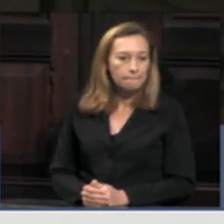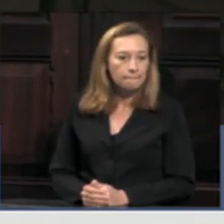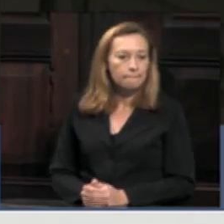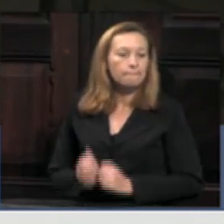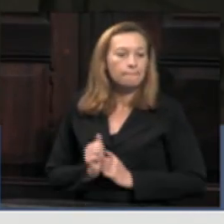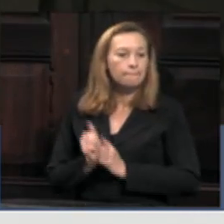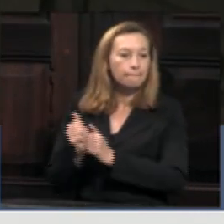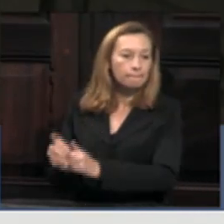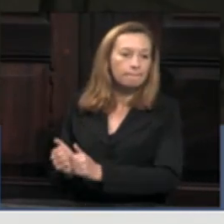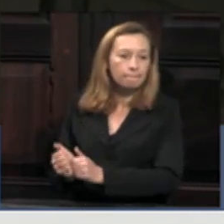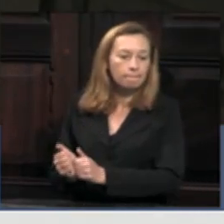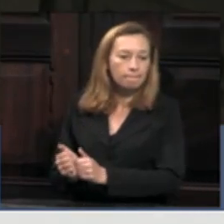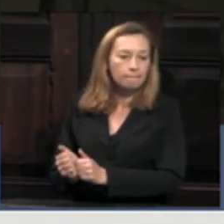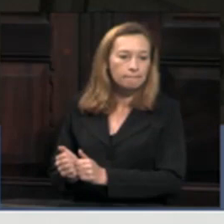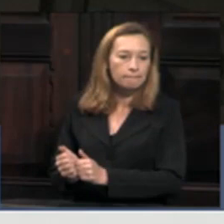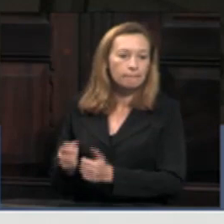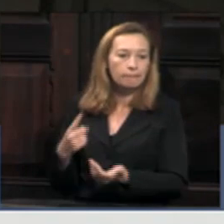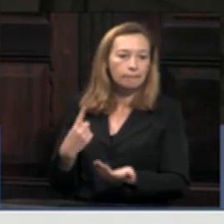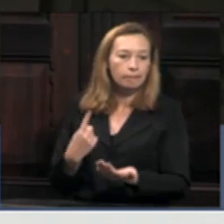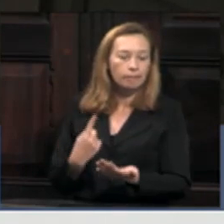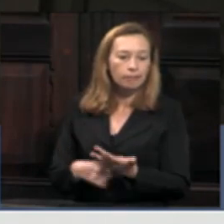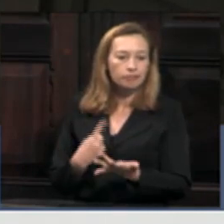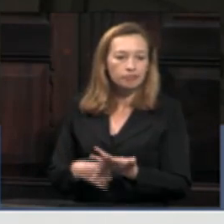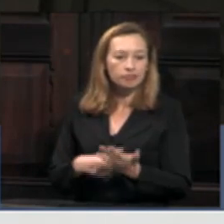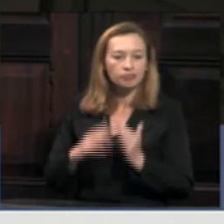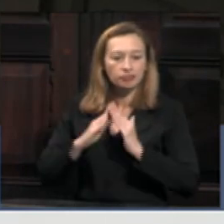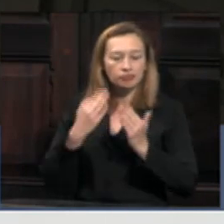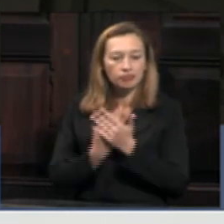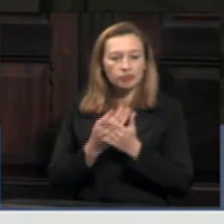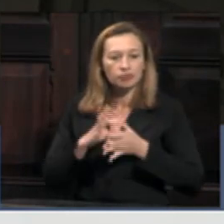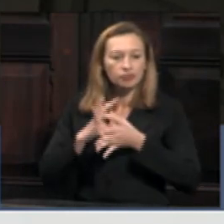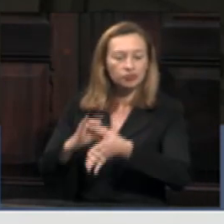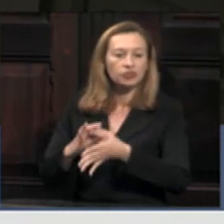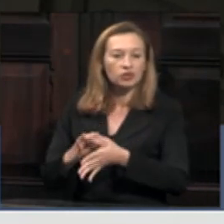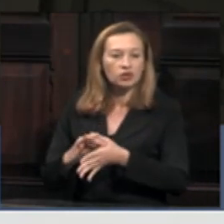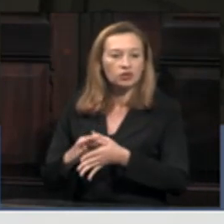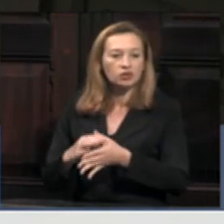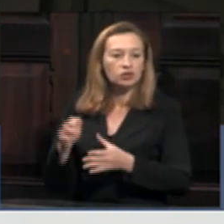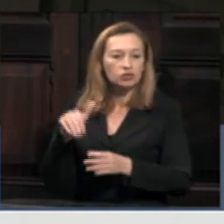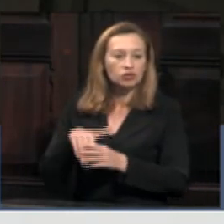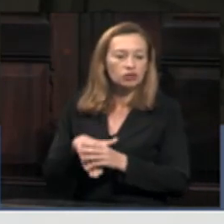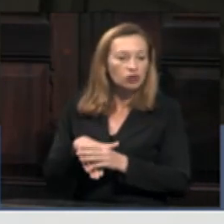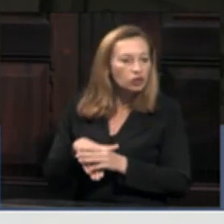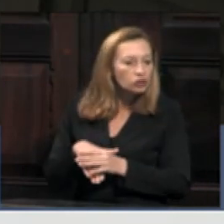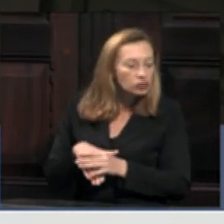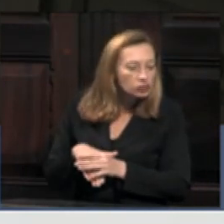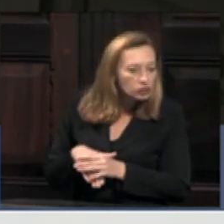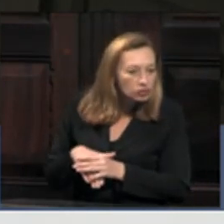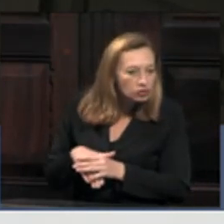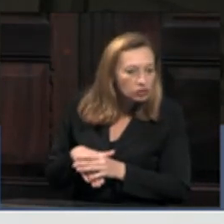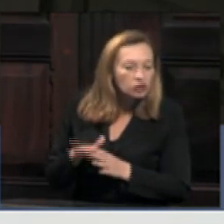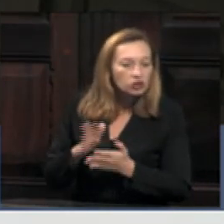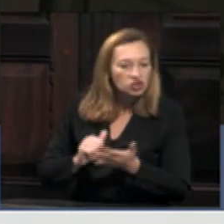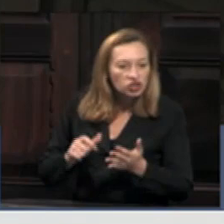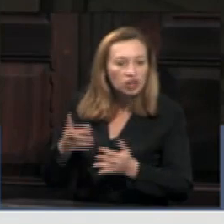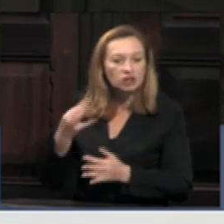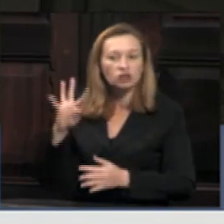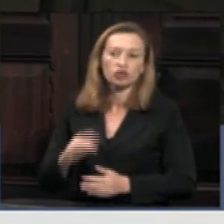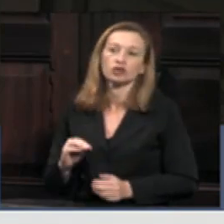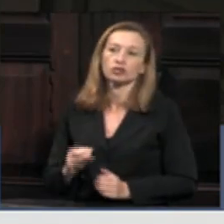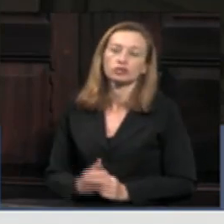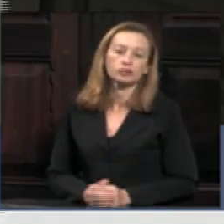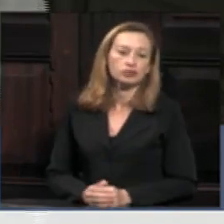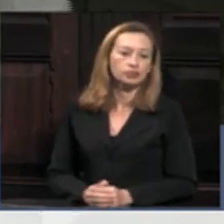Acompanhando a decisão do Colégio de Líderes, voto pela Comissão de Emendas Constitucionais e Vetos, pela derrubada do veto.